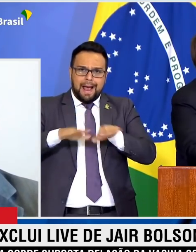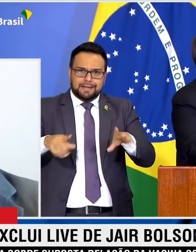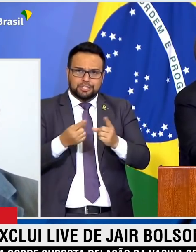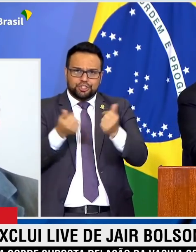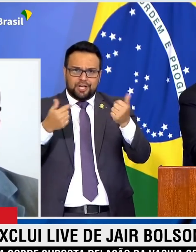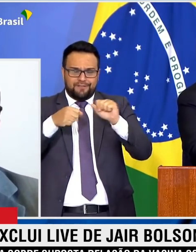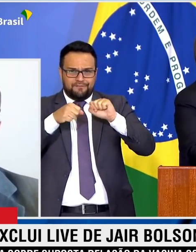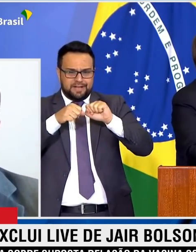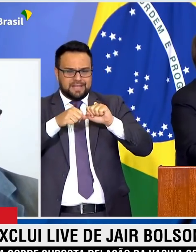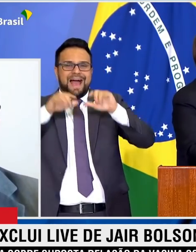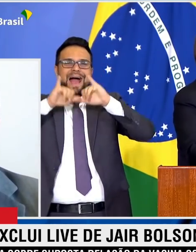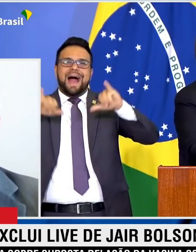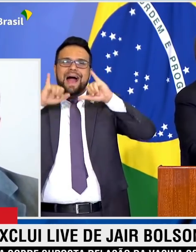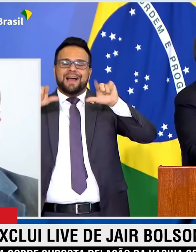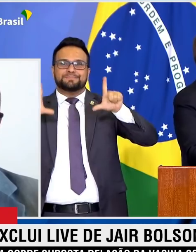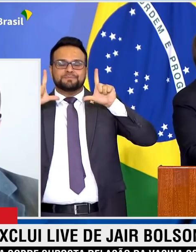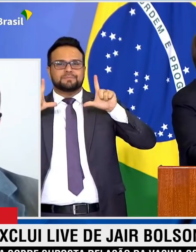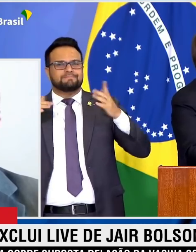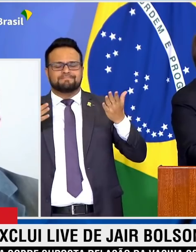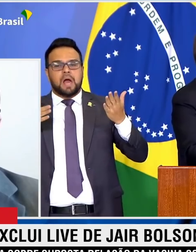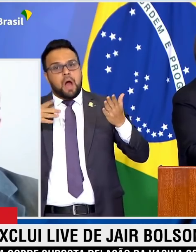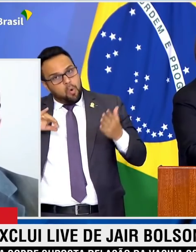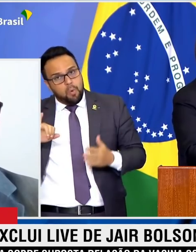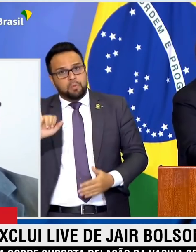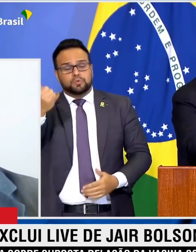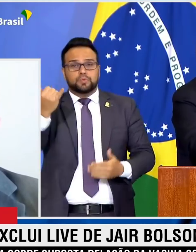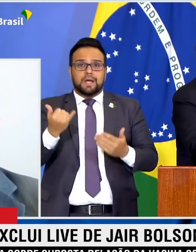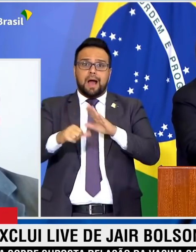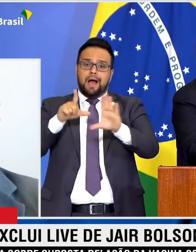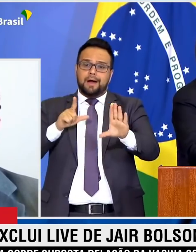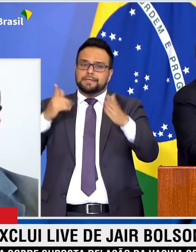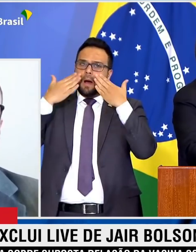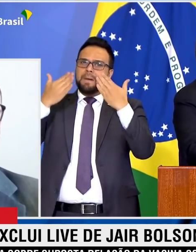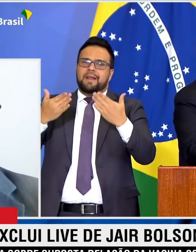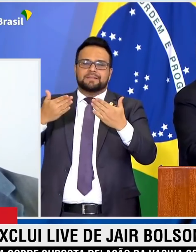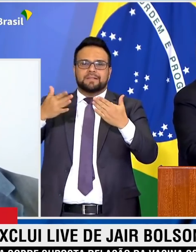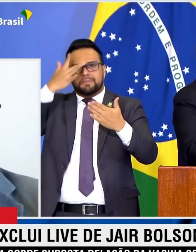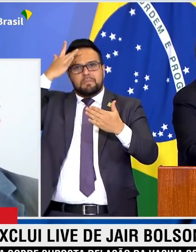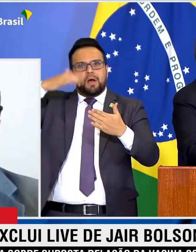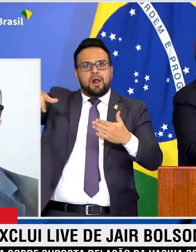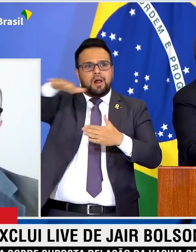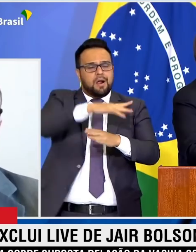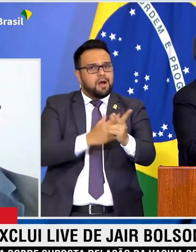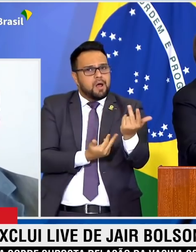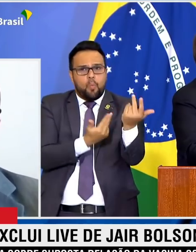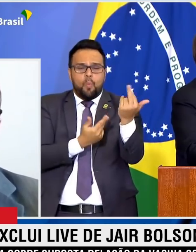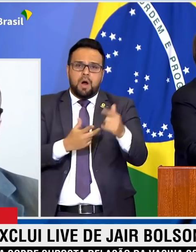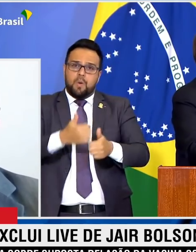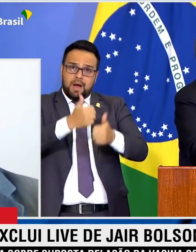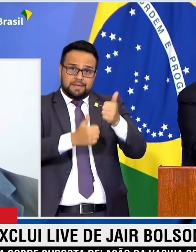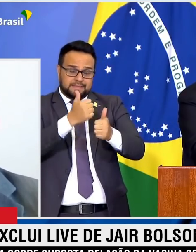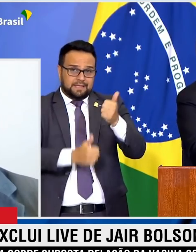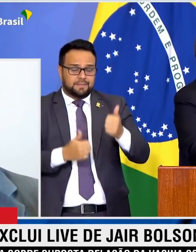qualquer tipo de besteira eu não acredito que esse tipo de bobagem aqui o presidente diga tem algum efeito é surta o motivo de efeito